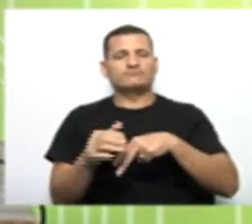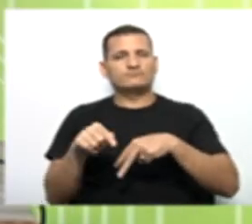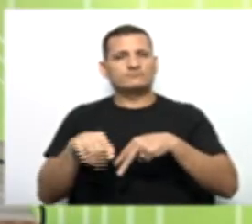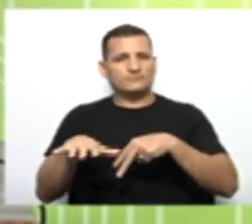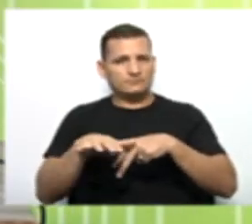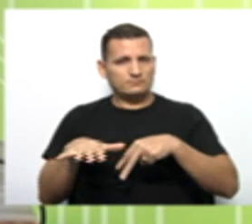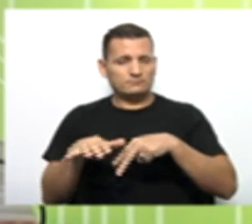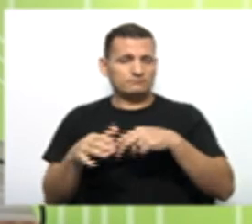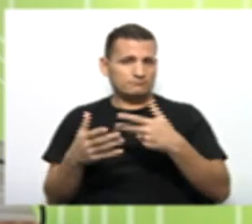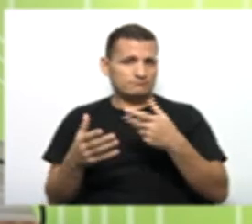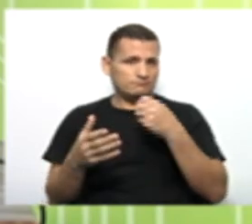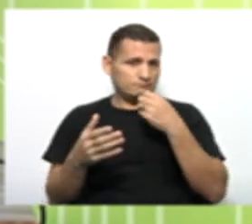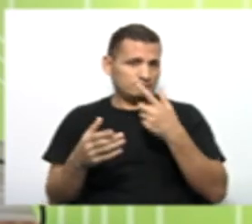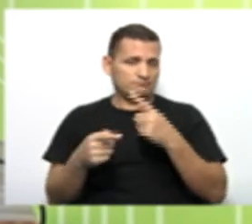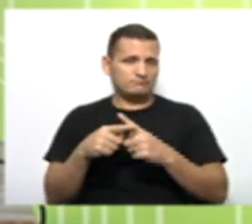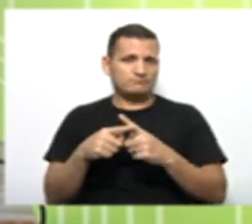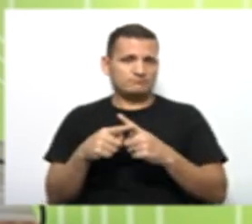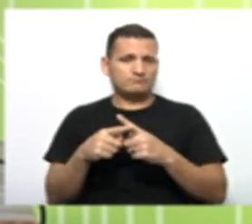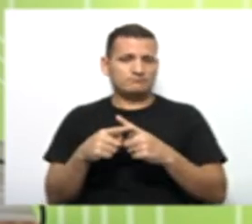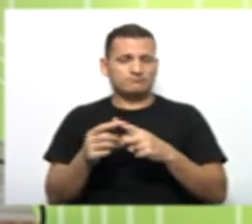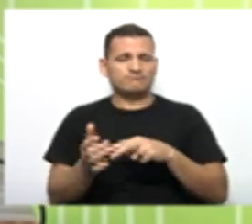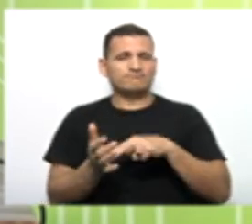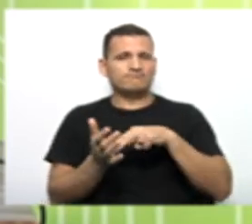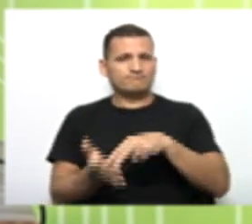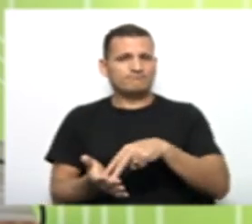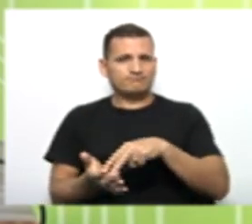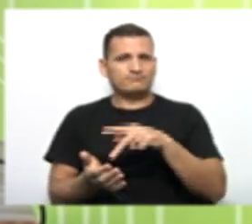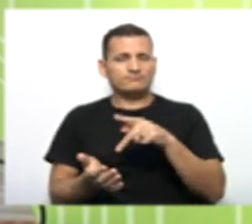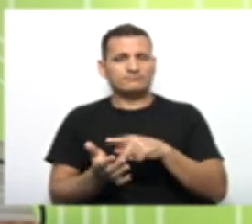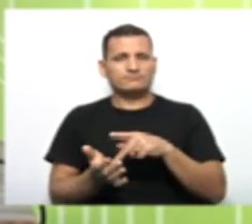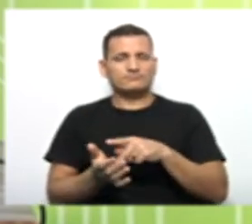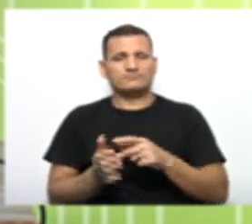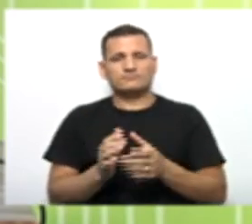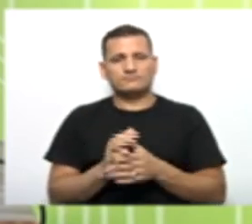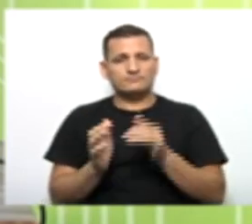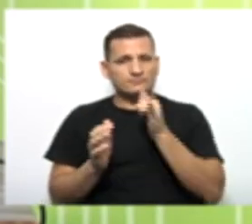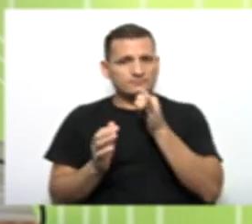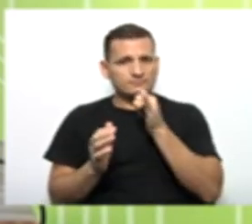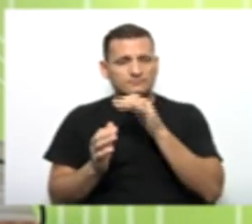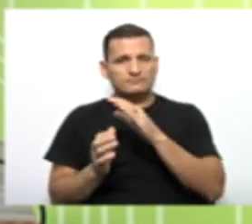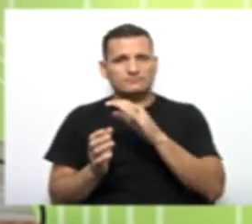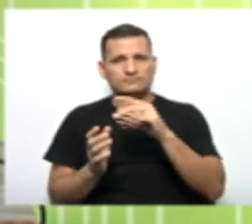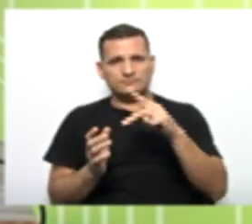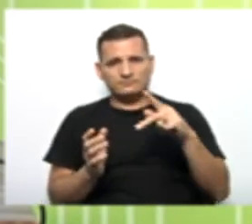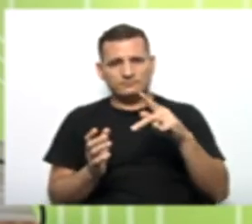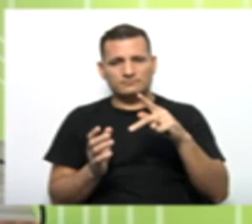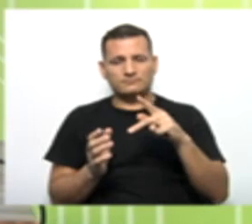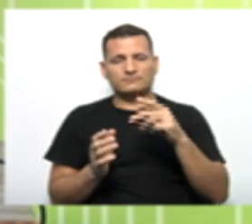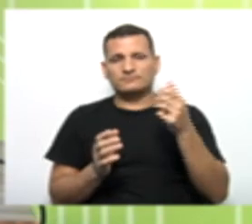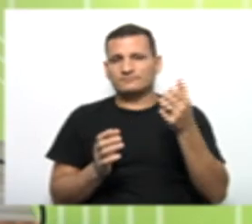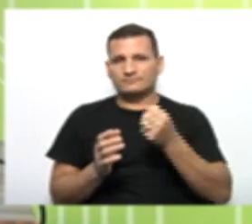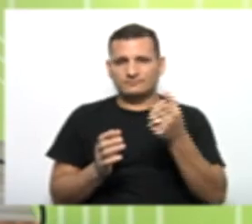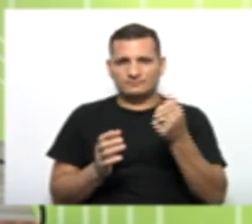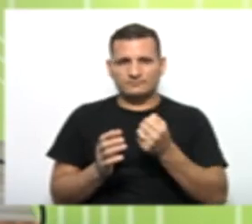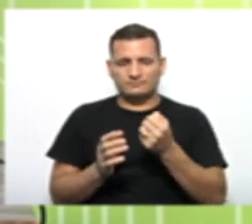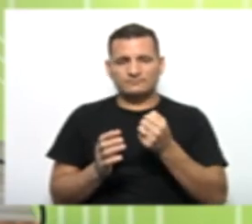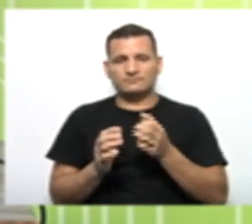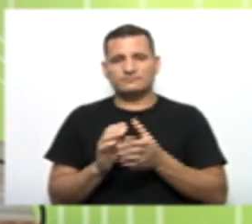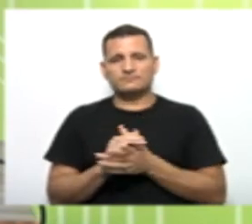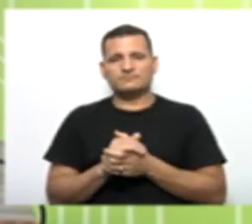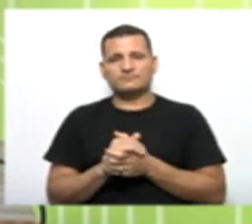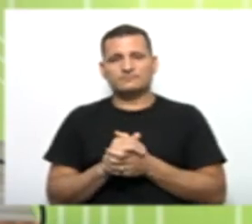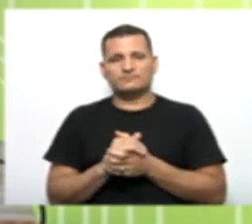uma grande vantagem para ela procurar se posicionar nesse mercado. Por exemplo, uma cooperativa de produção de leite, ela